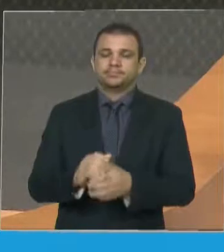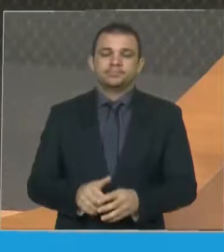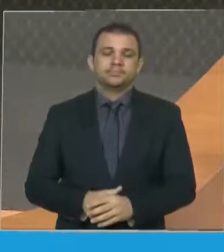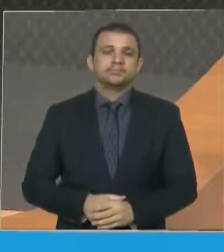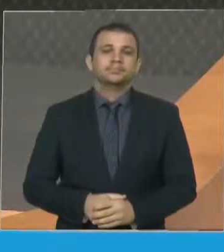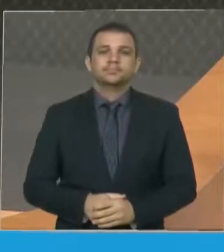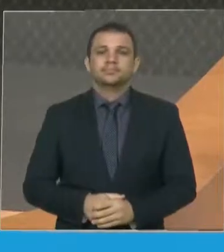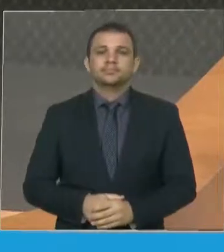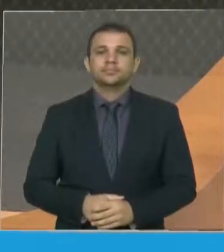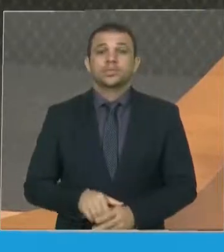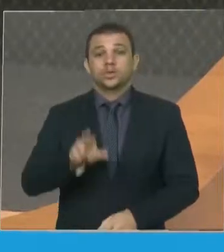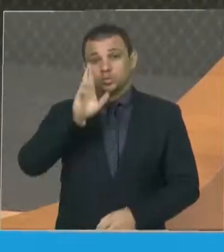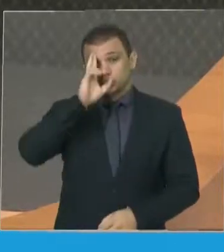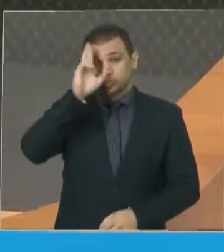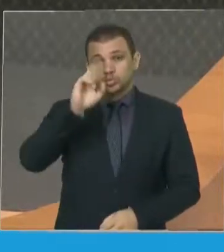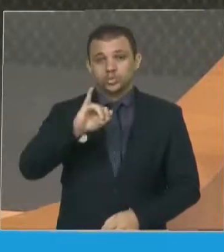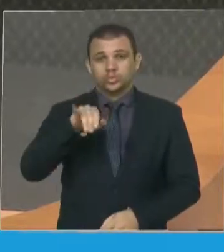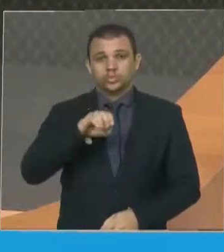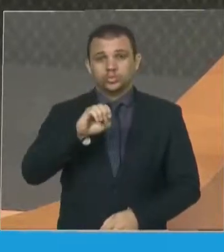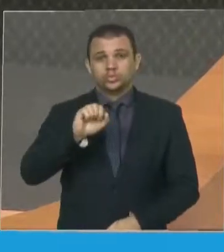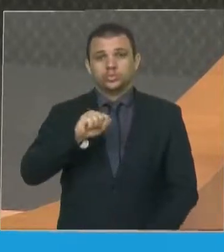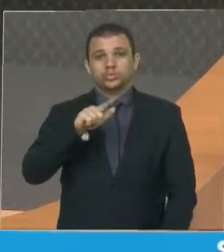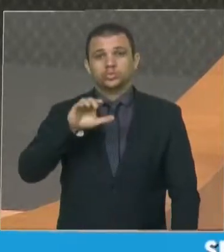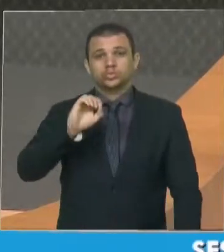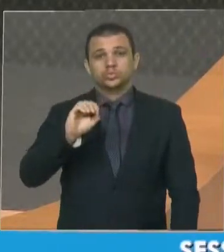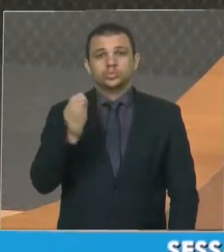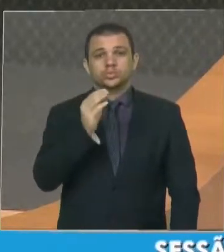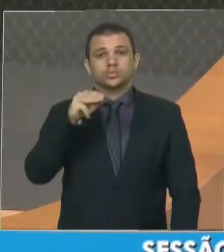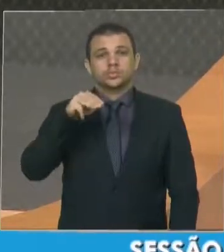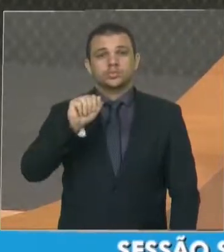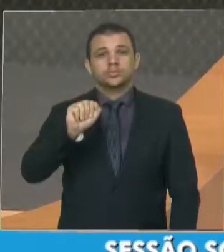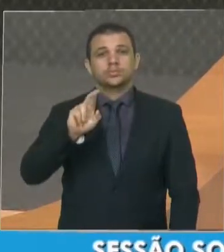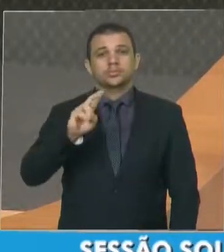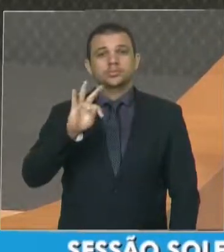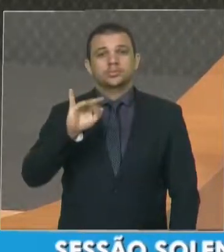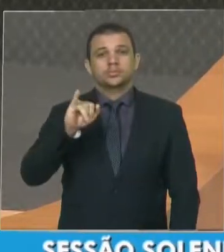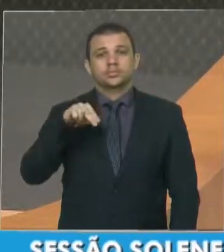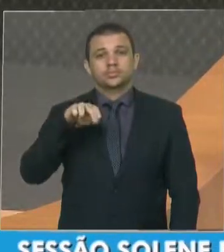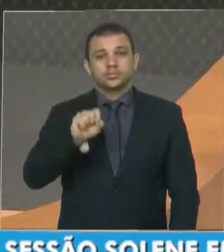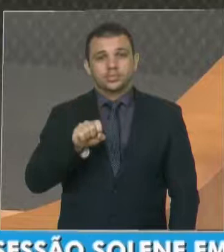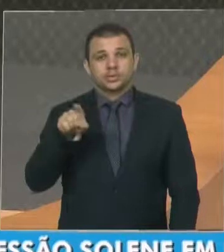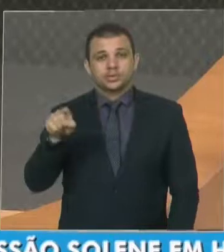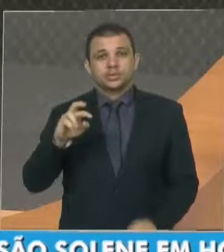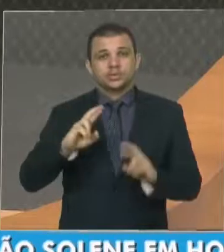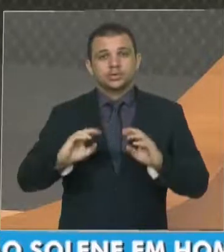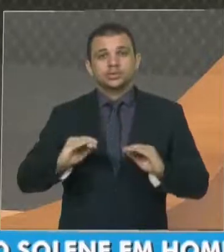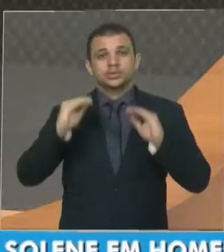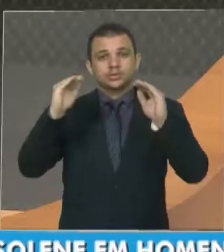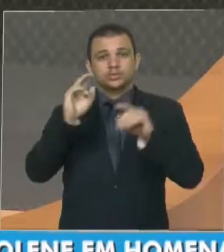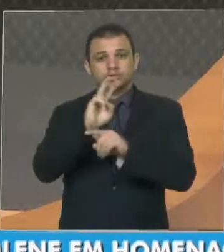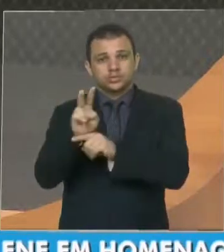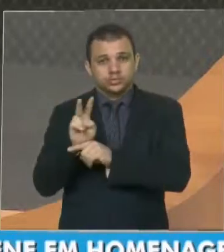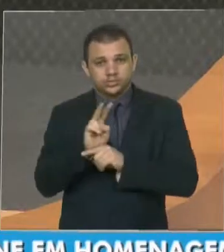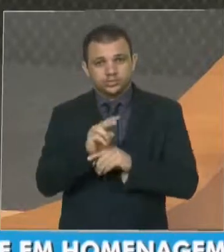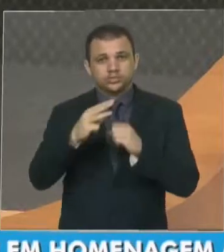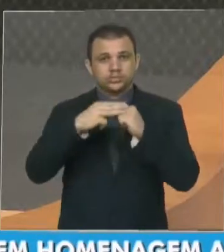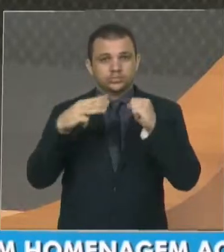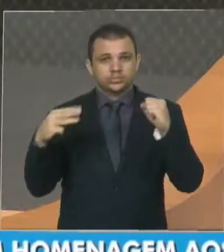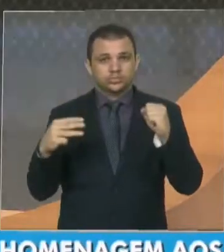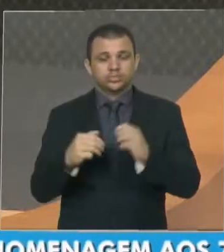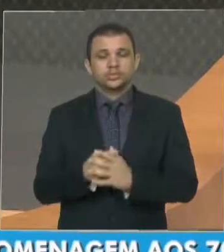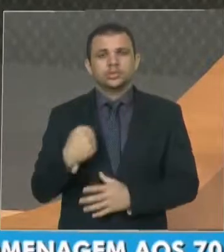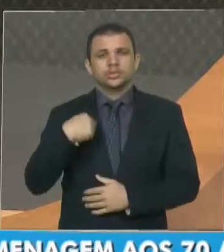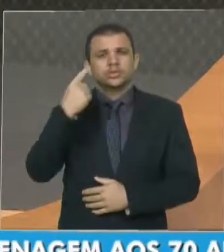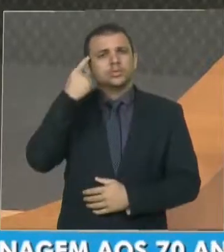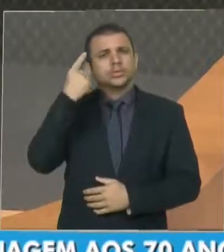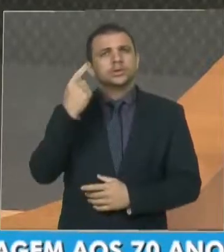superintendente do SEBRAE. Eu estava pensando, viu, meu irmão João Martins, que eu pensava que Deus, somente Deus é onipresente,